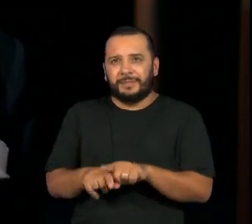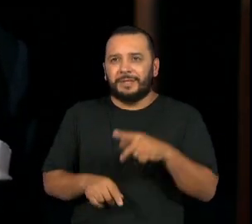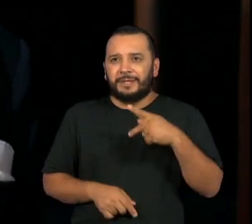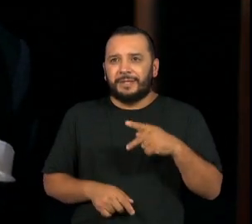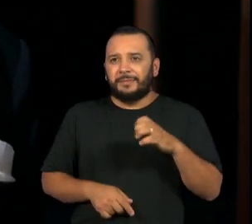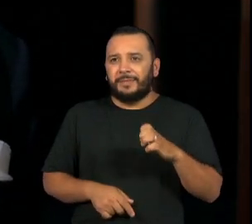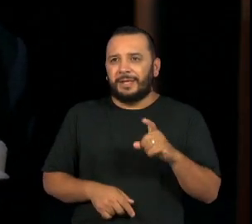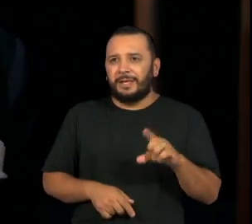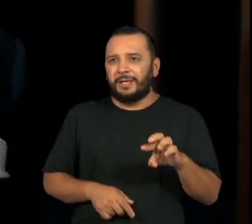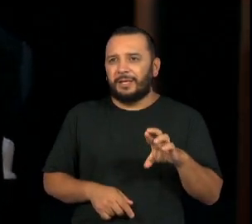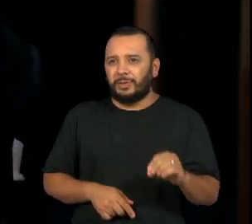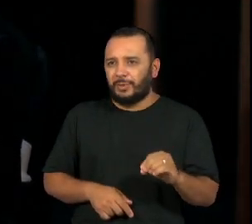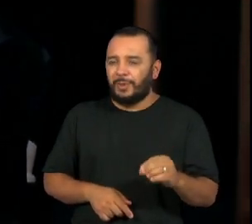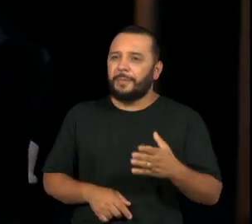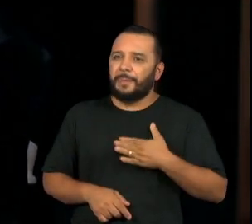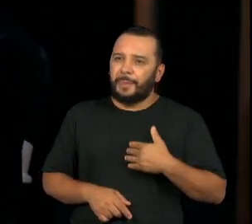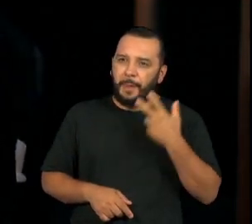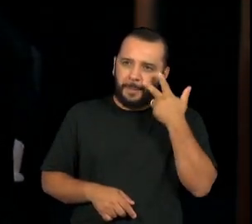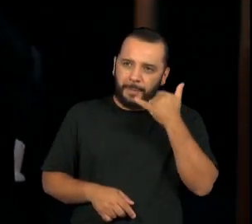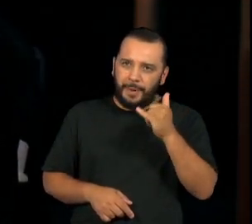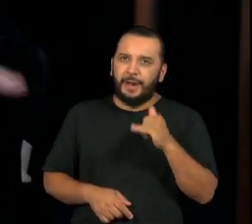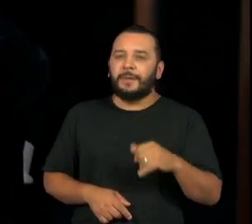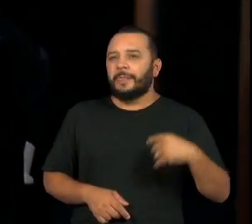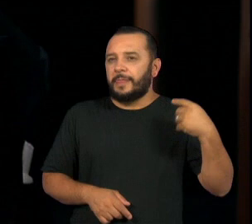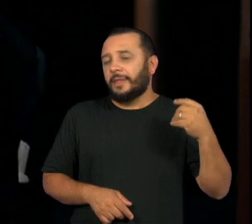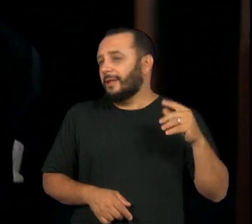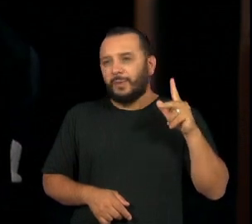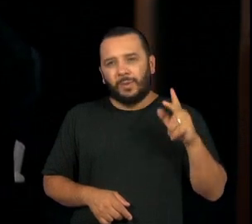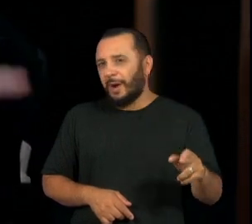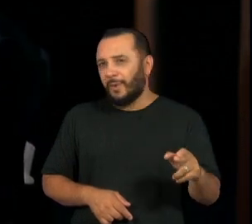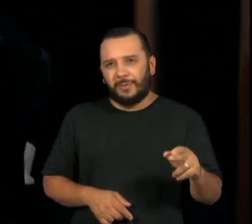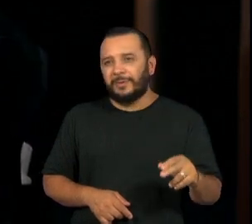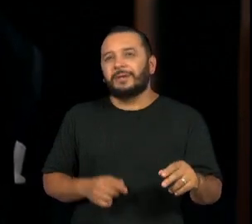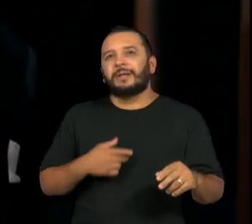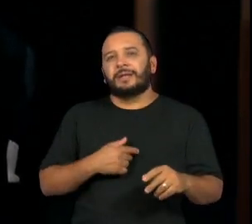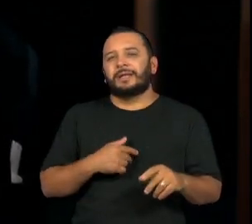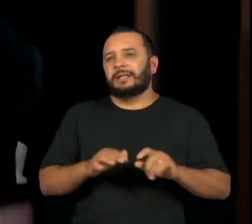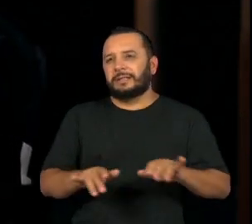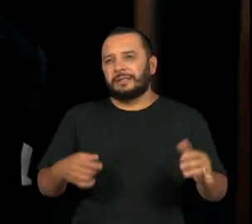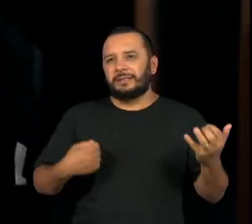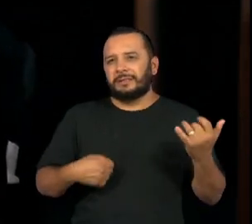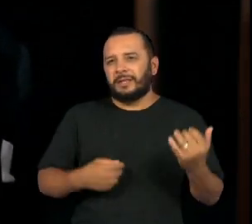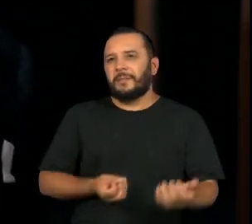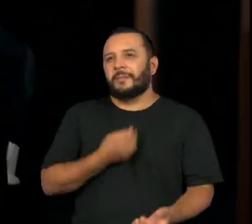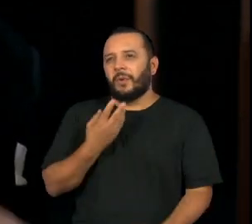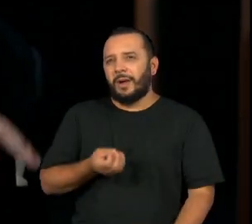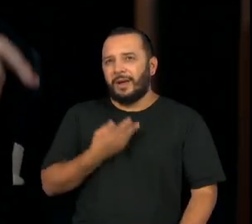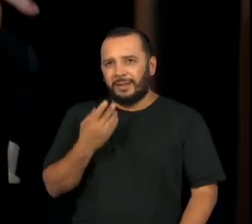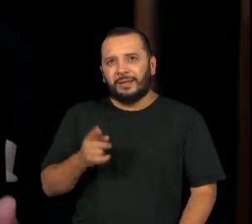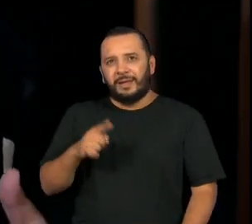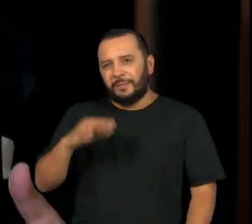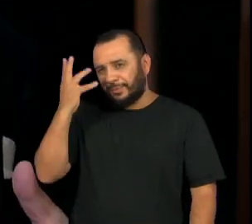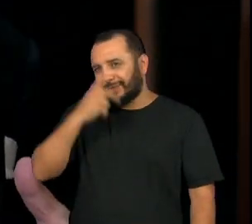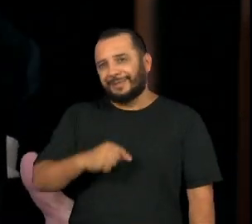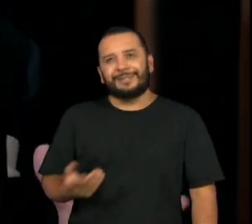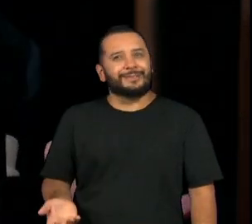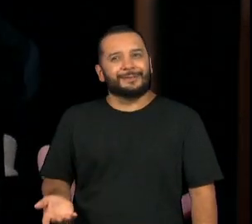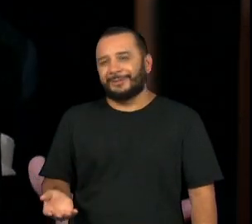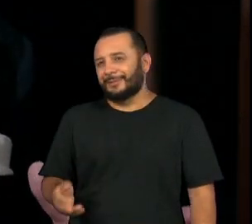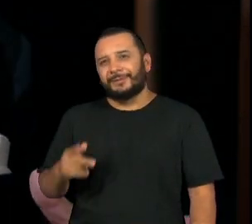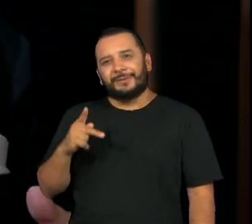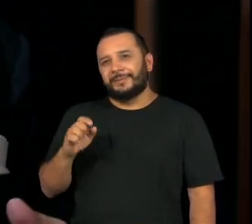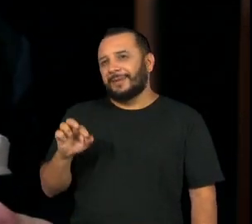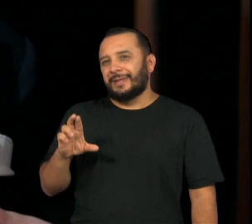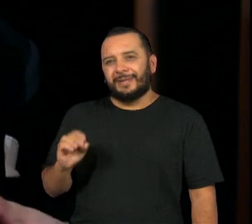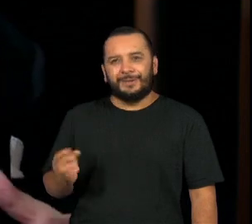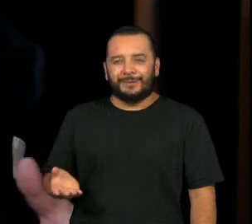pai. O Pedro é ácido, o Pedro toca piano, o Pedro toca guitarra, o Pedro é poeta, o Pedro é bonito, o Pedro é